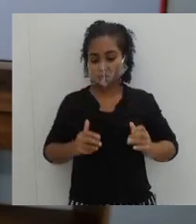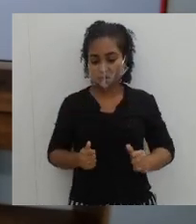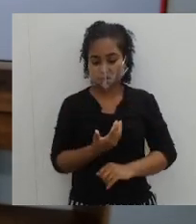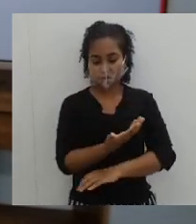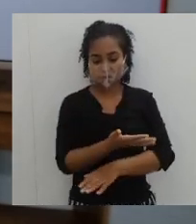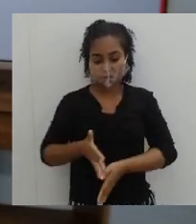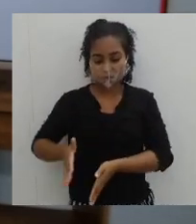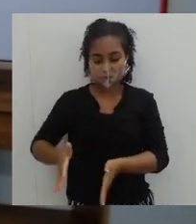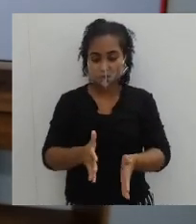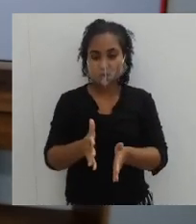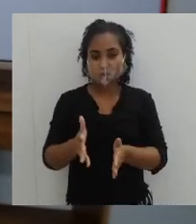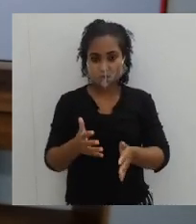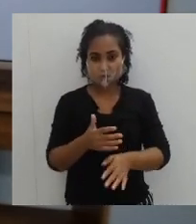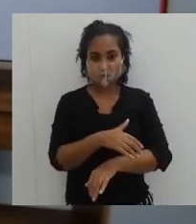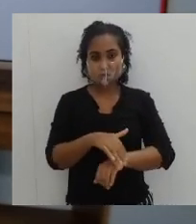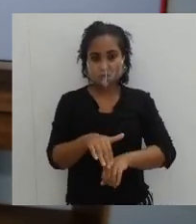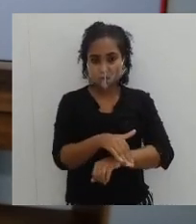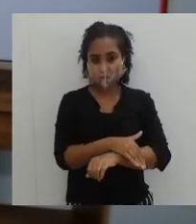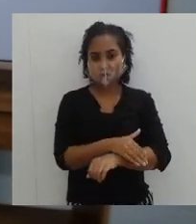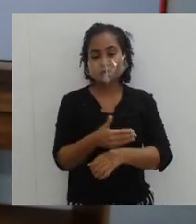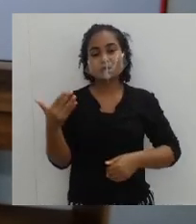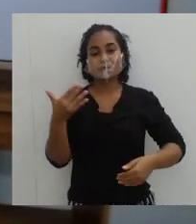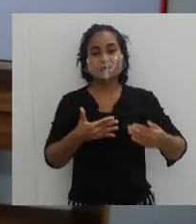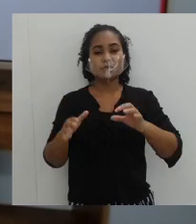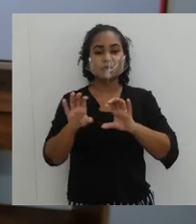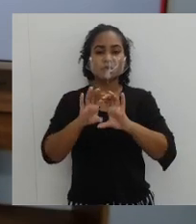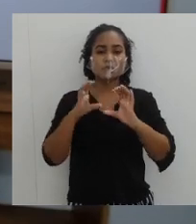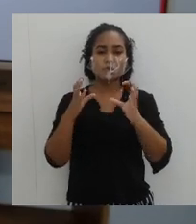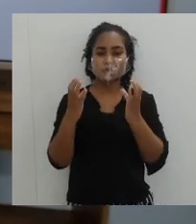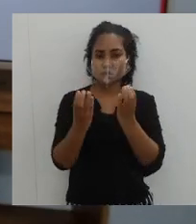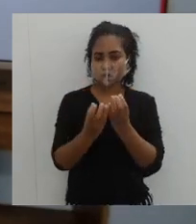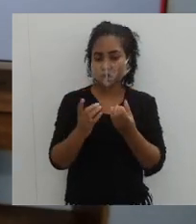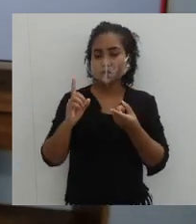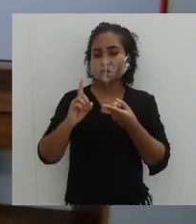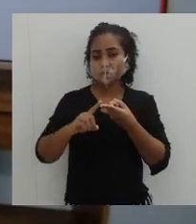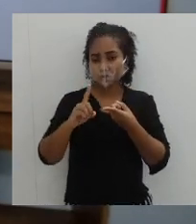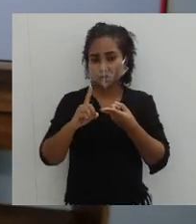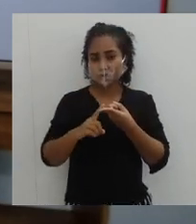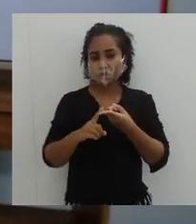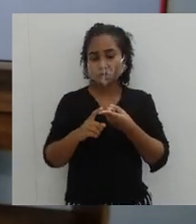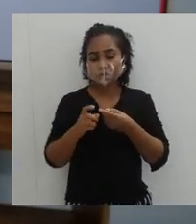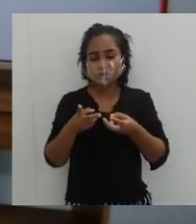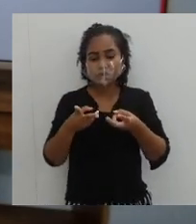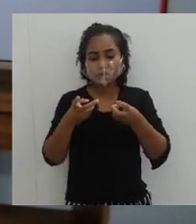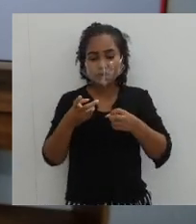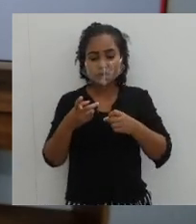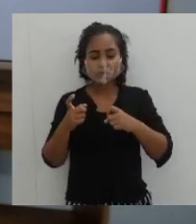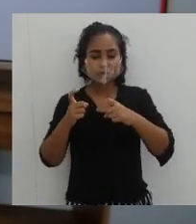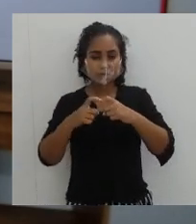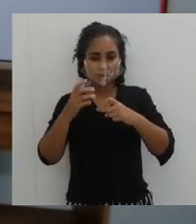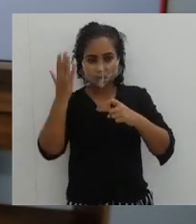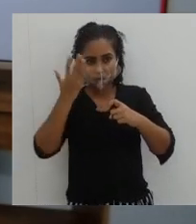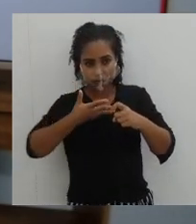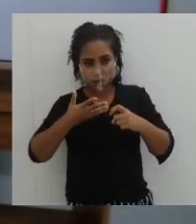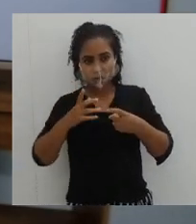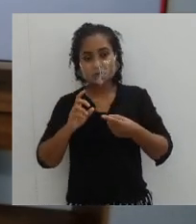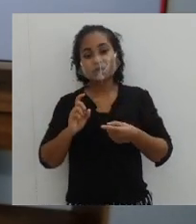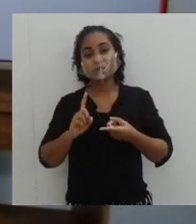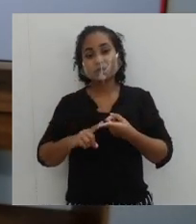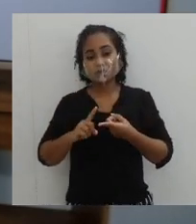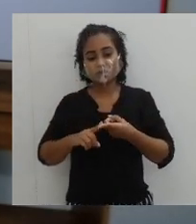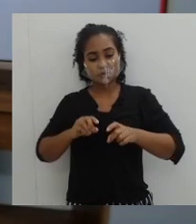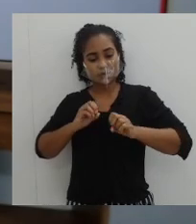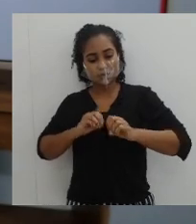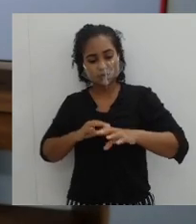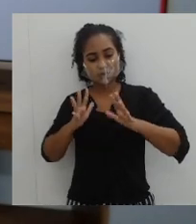a questão da participação comunitária, a questão do diagnóstico e tratamento e a educação sanitária. Então,